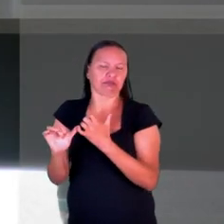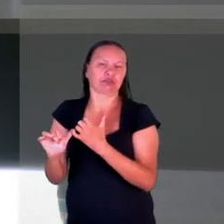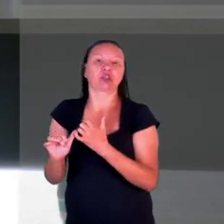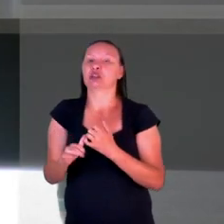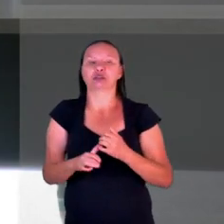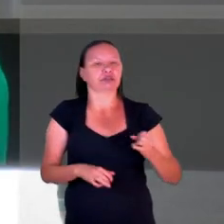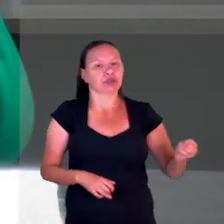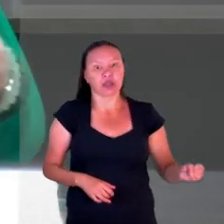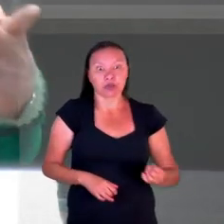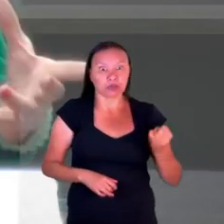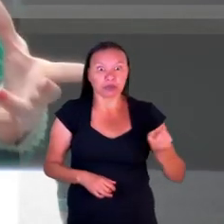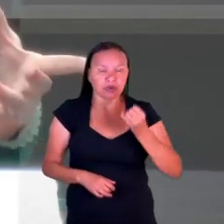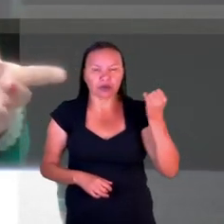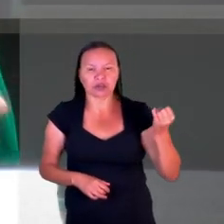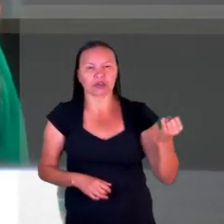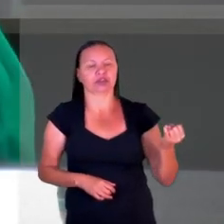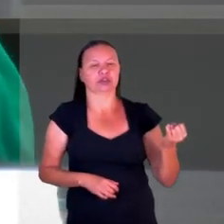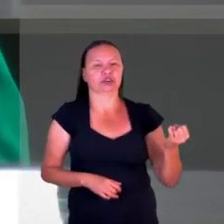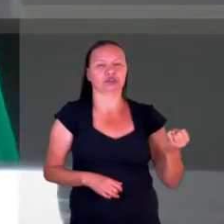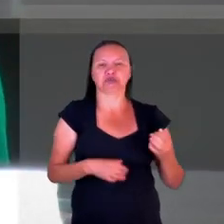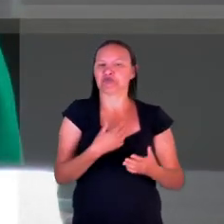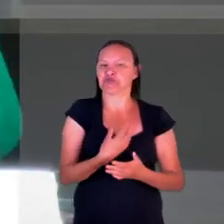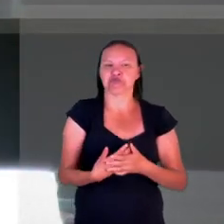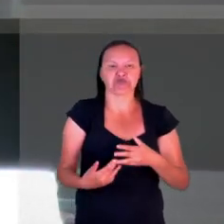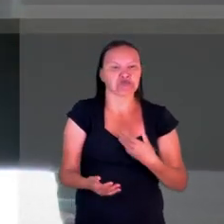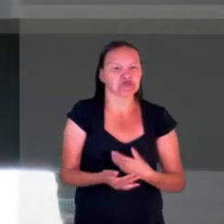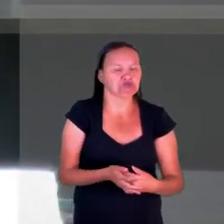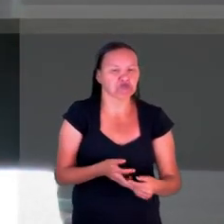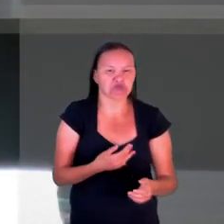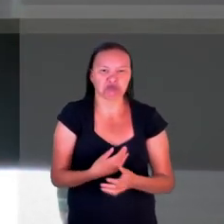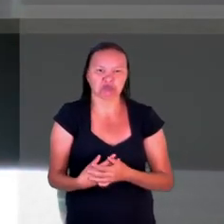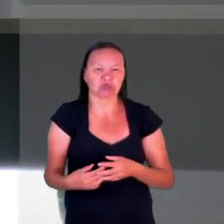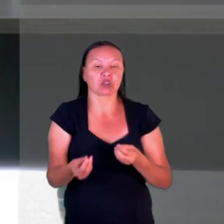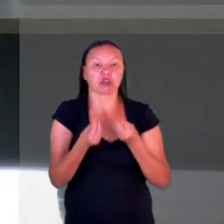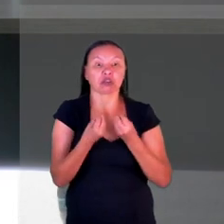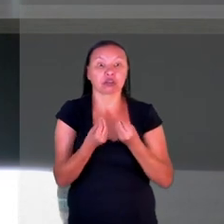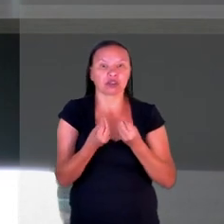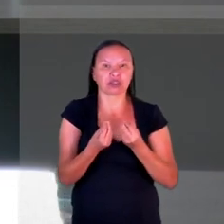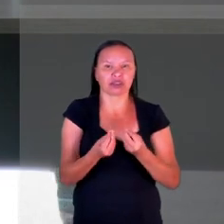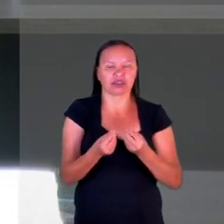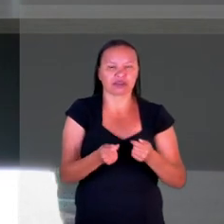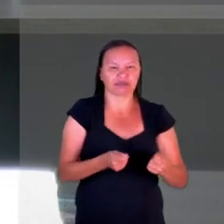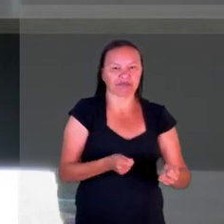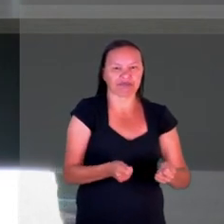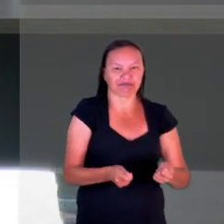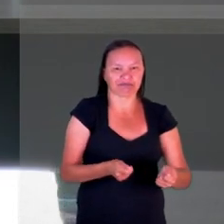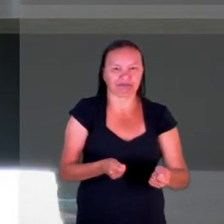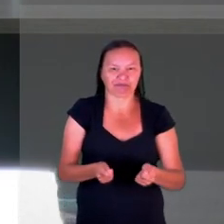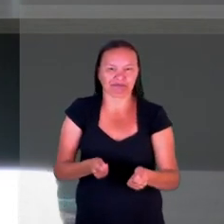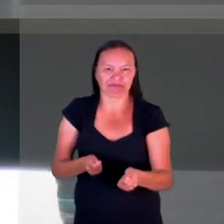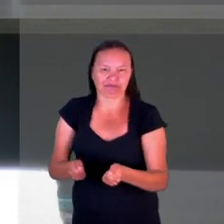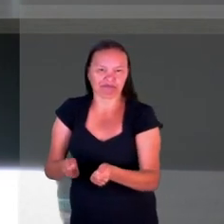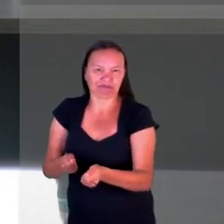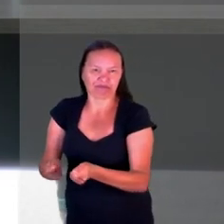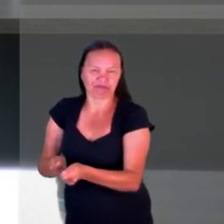eh aleatória e despida quem é que vai controlar se a sobra é um alimento adequado quando algumas